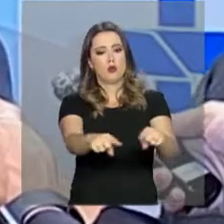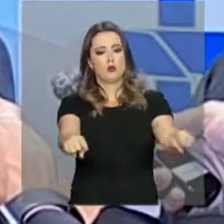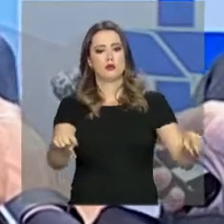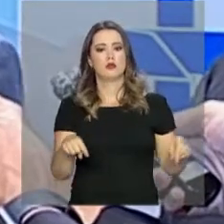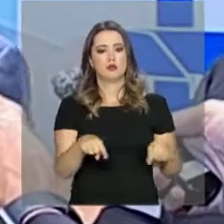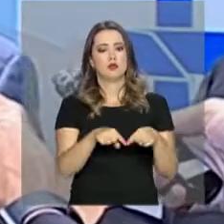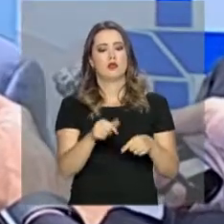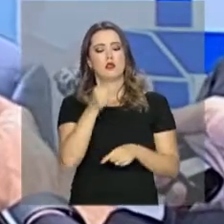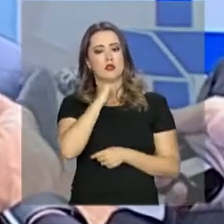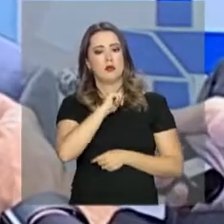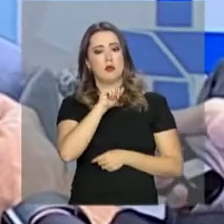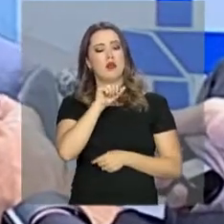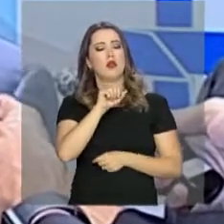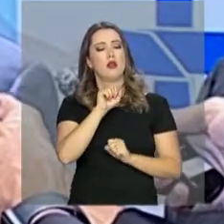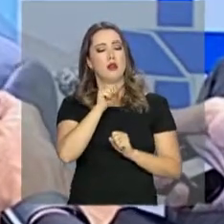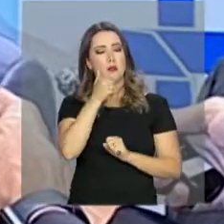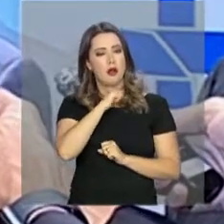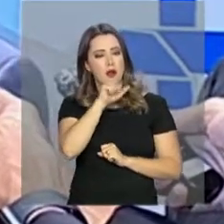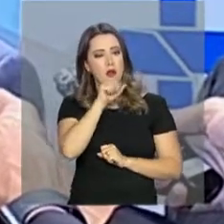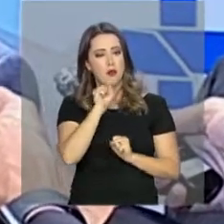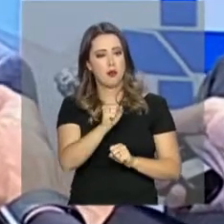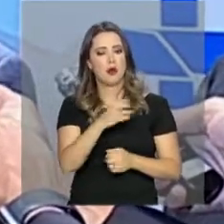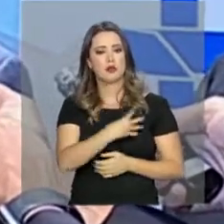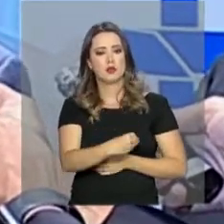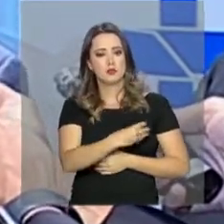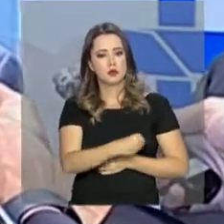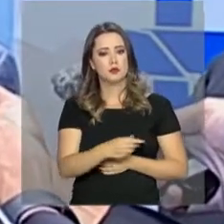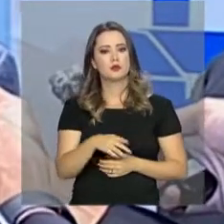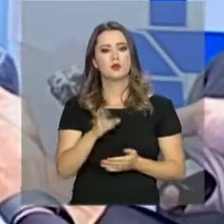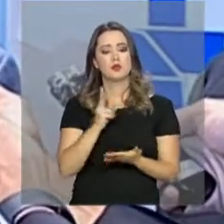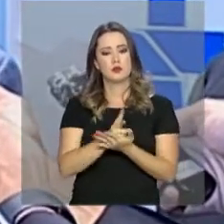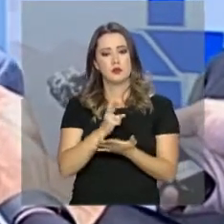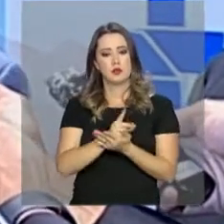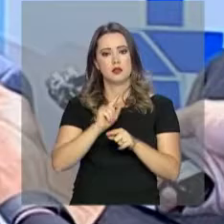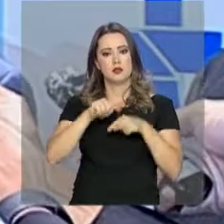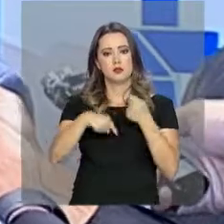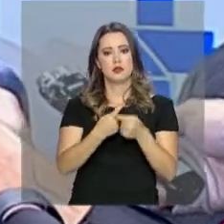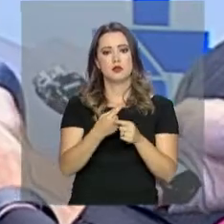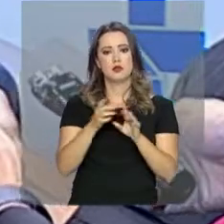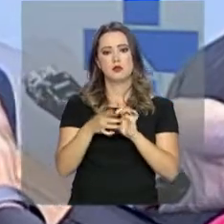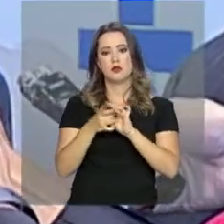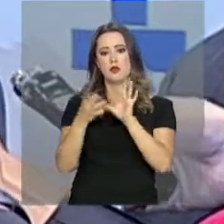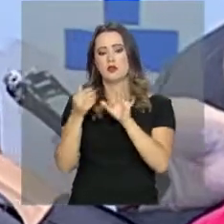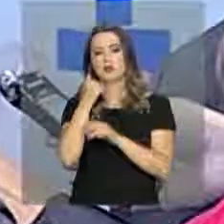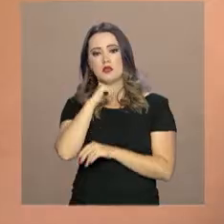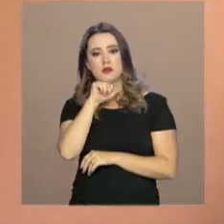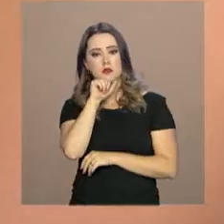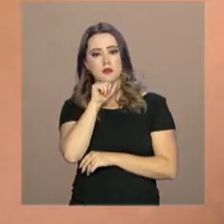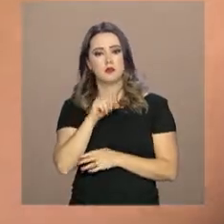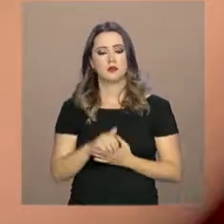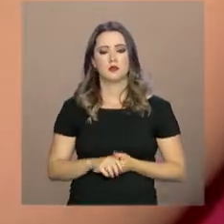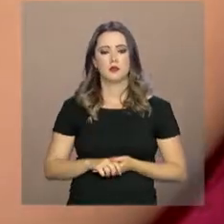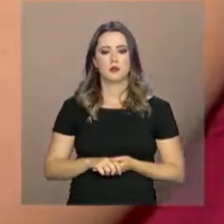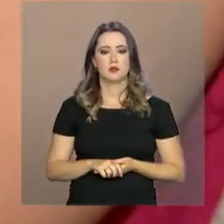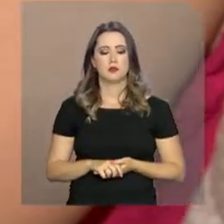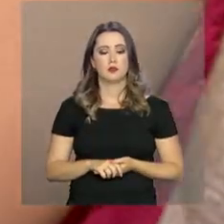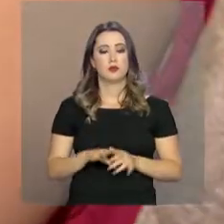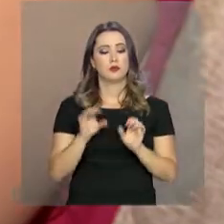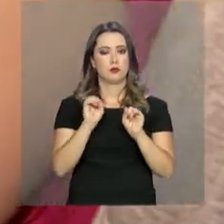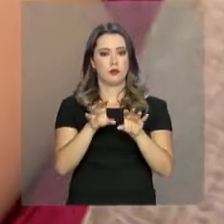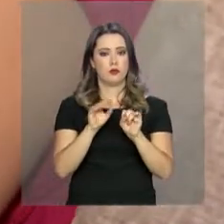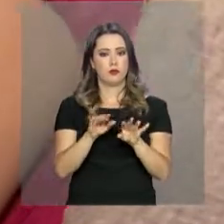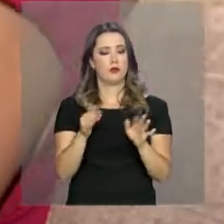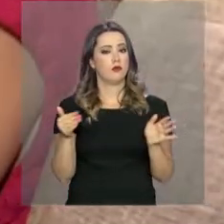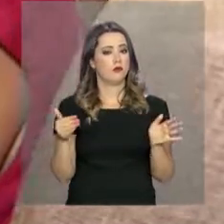a mãe possa continuar a fazer o aleitamento da criança mesmo depois da licença maternidade a orientação é que a criança seja